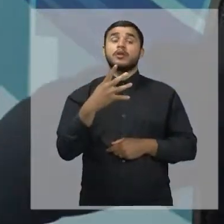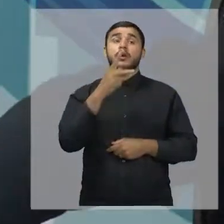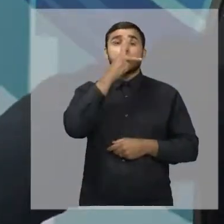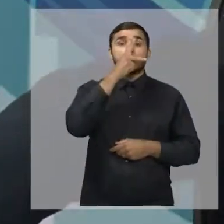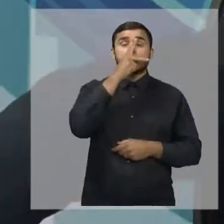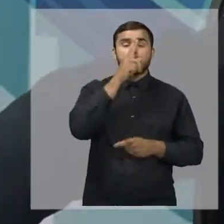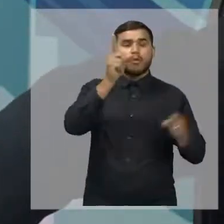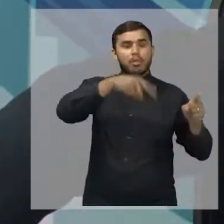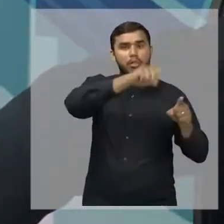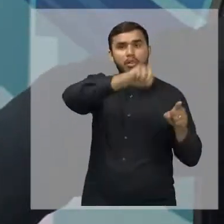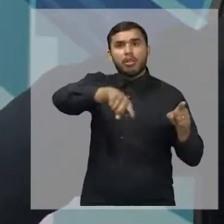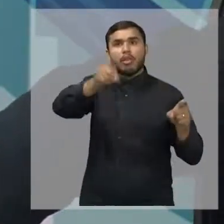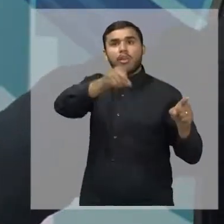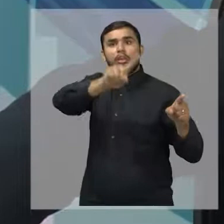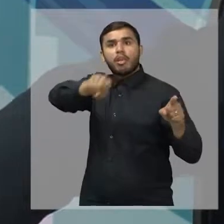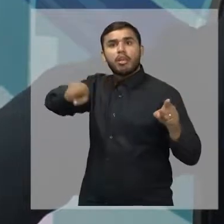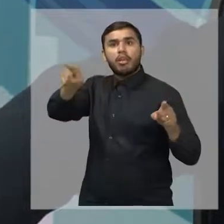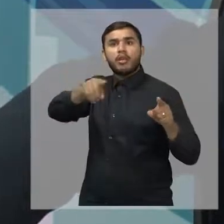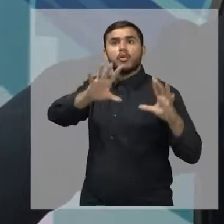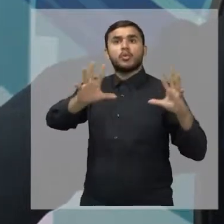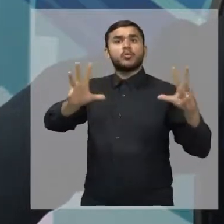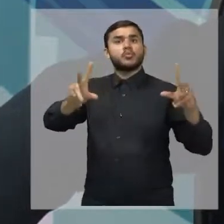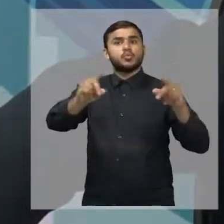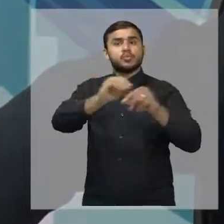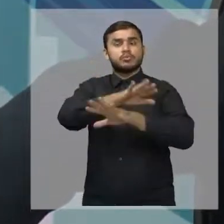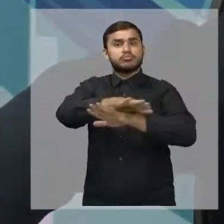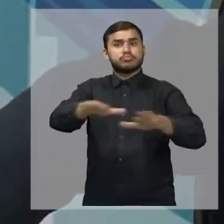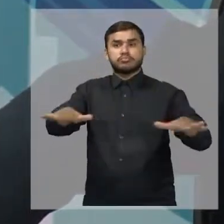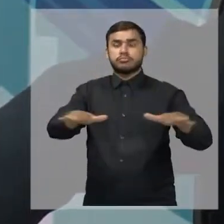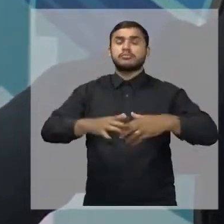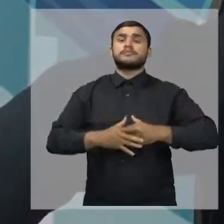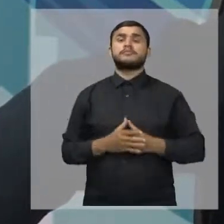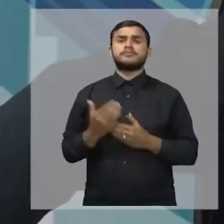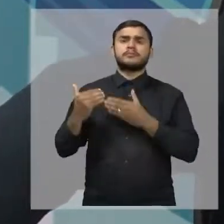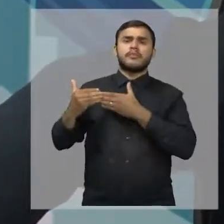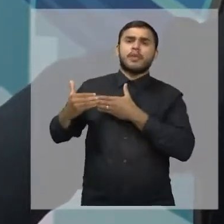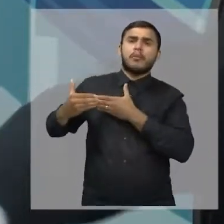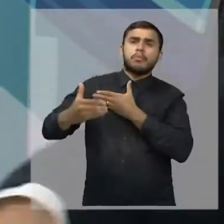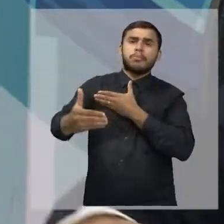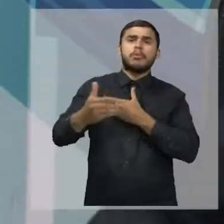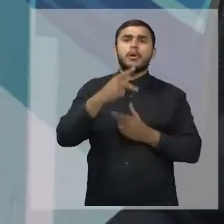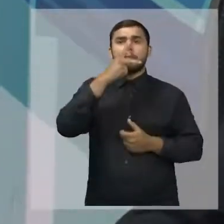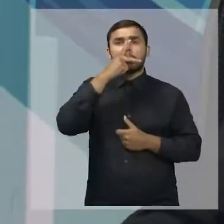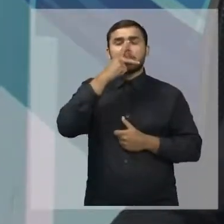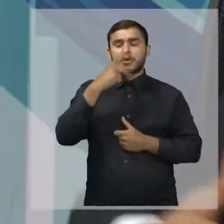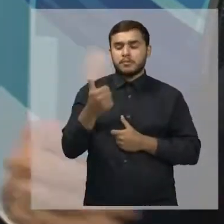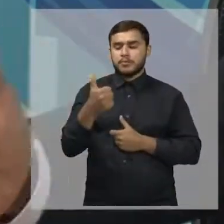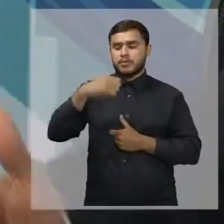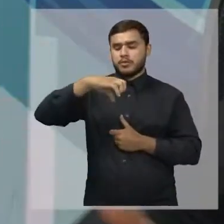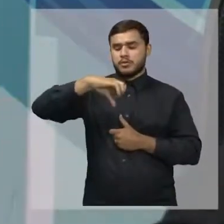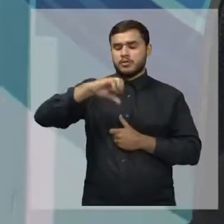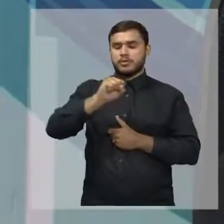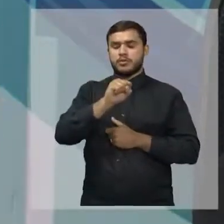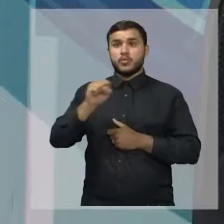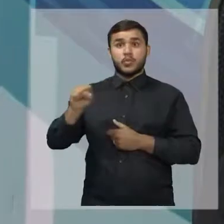partido político no Brasil, ele é novo, a partir de 88, esses partidos